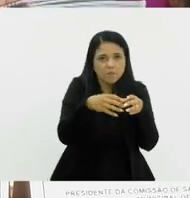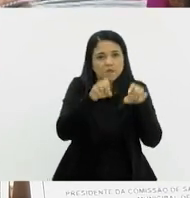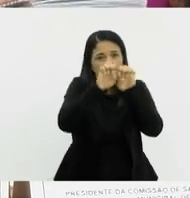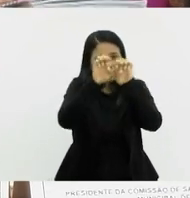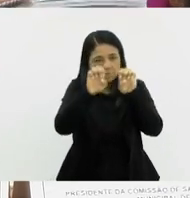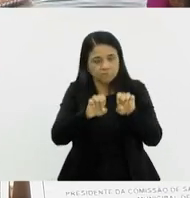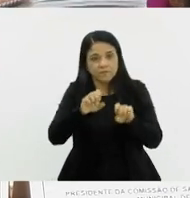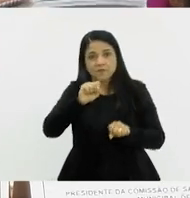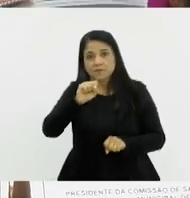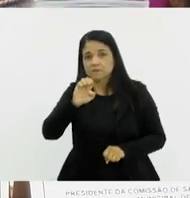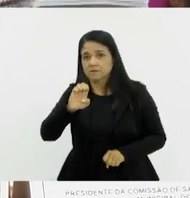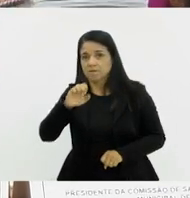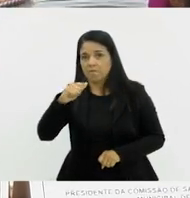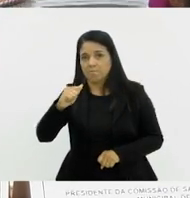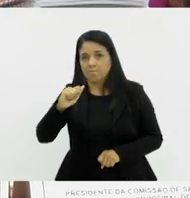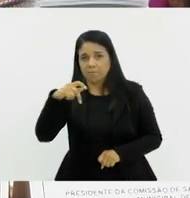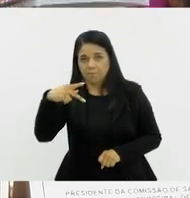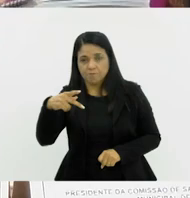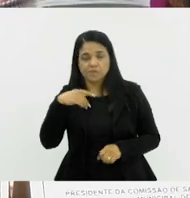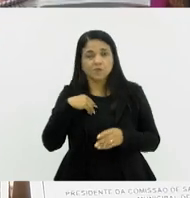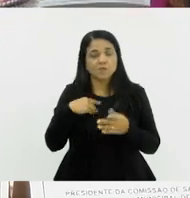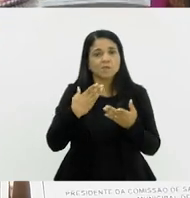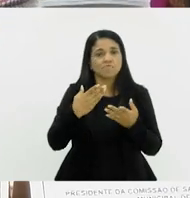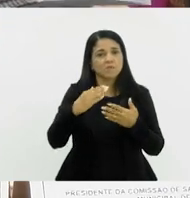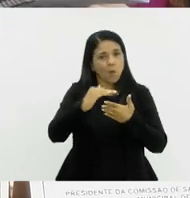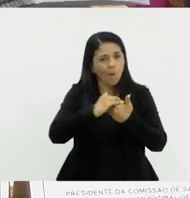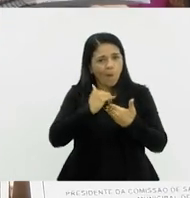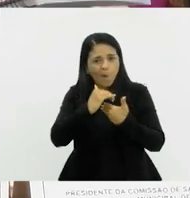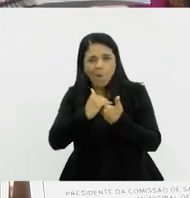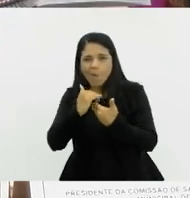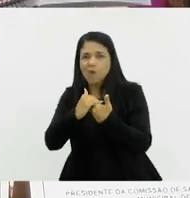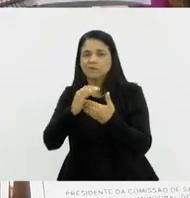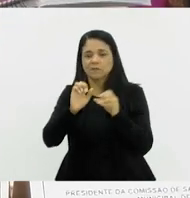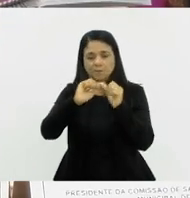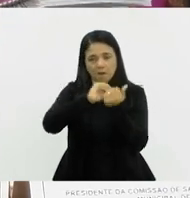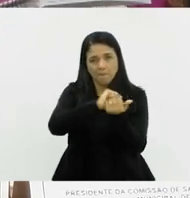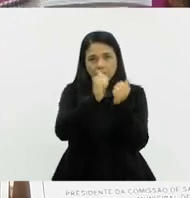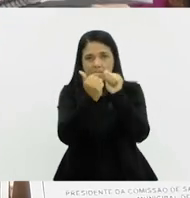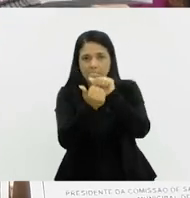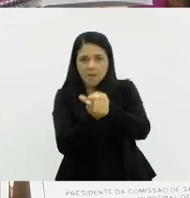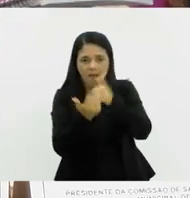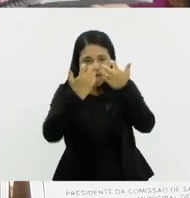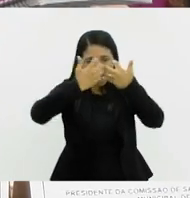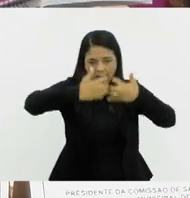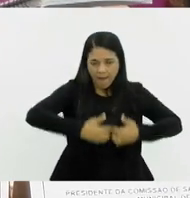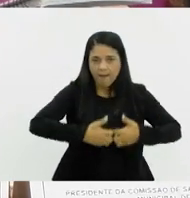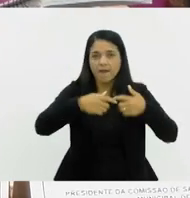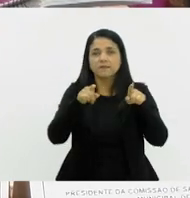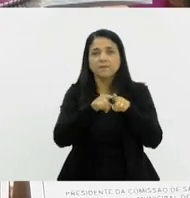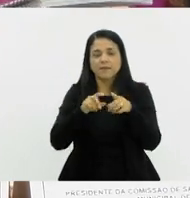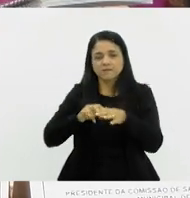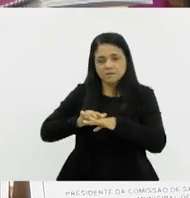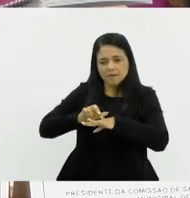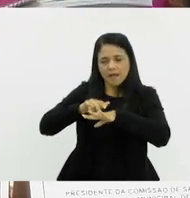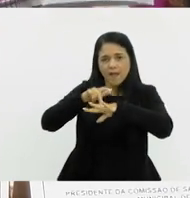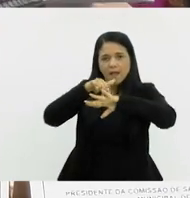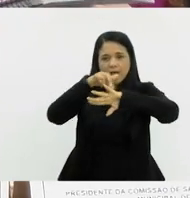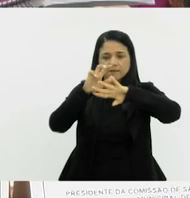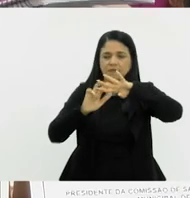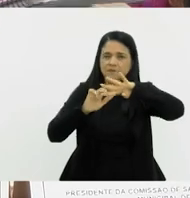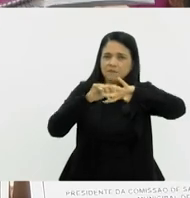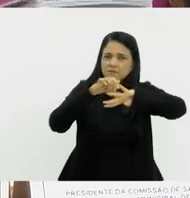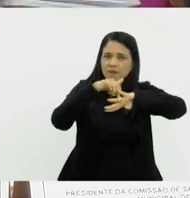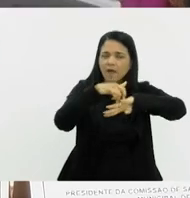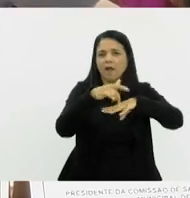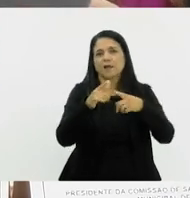da CEAP pudesse se orientar para fazer essa adequação. Vai ter necessidade de se fazer uma escada, né,